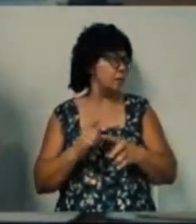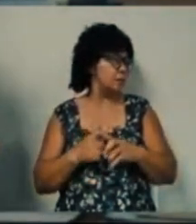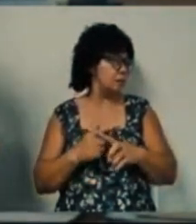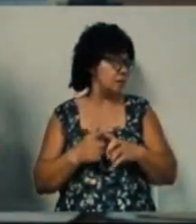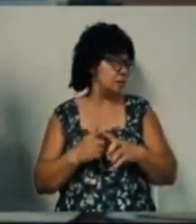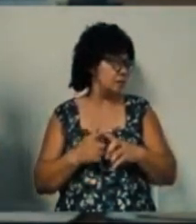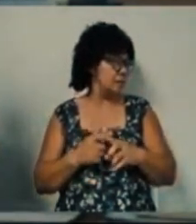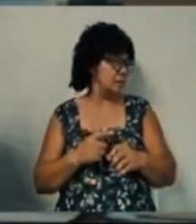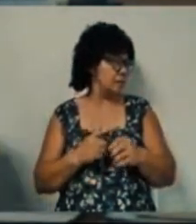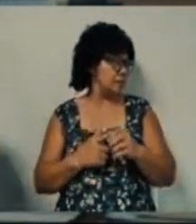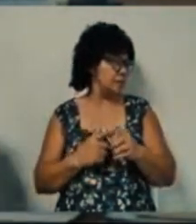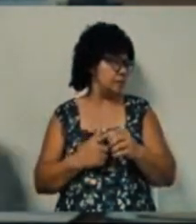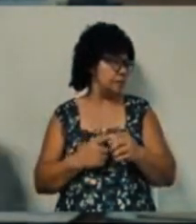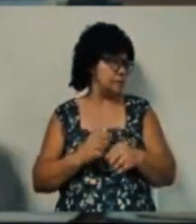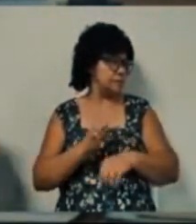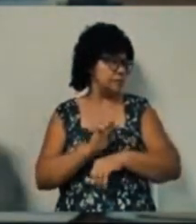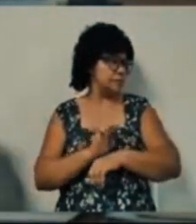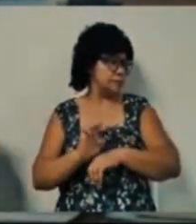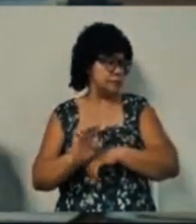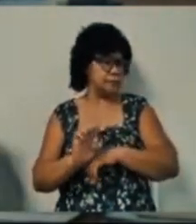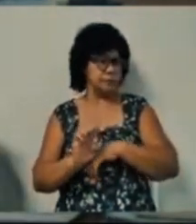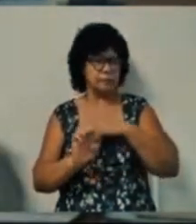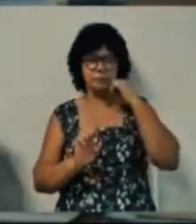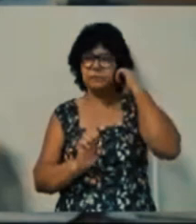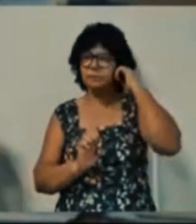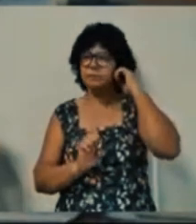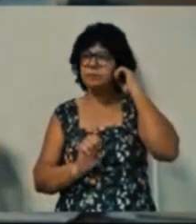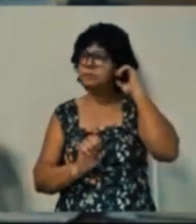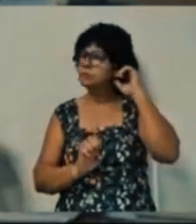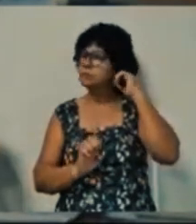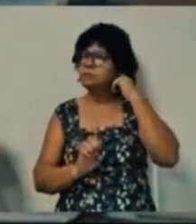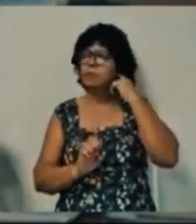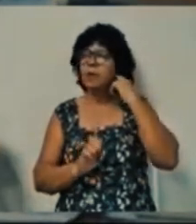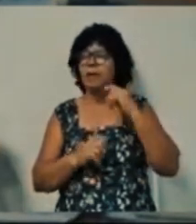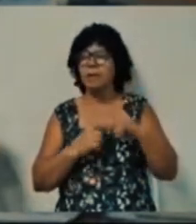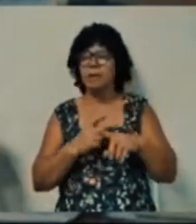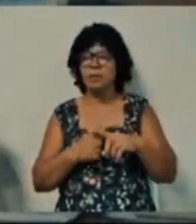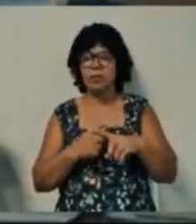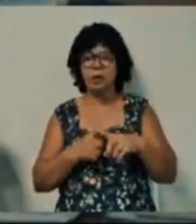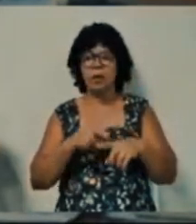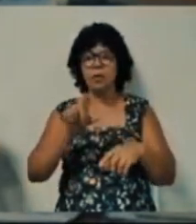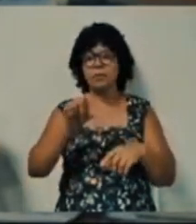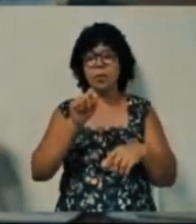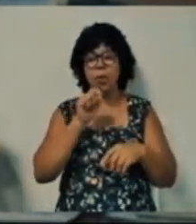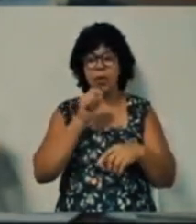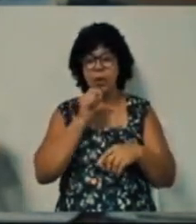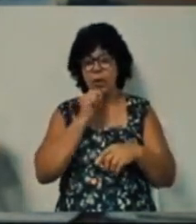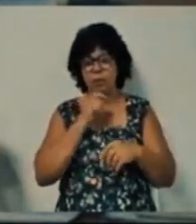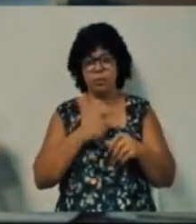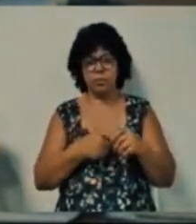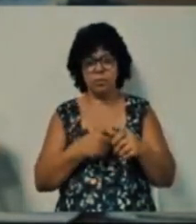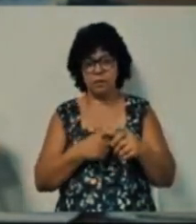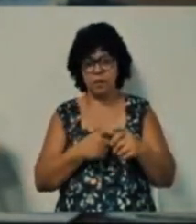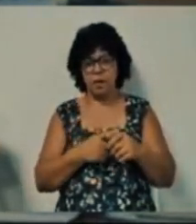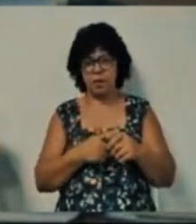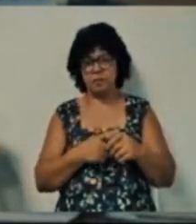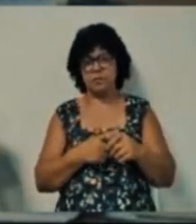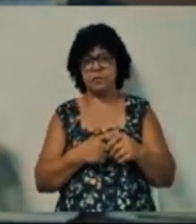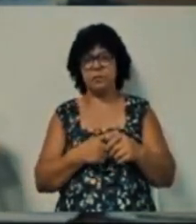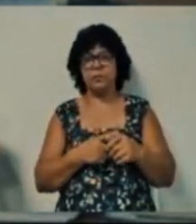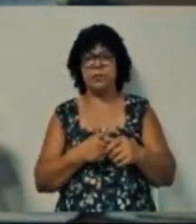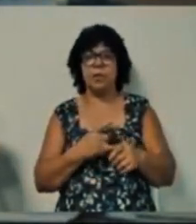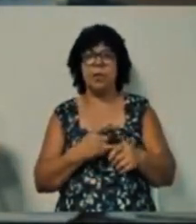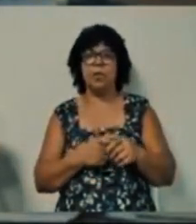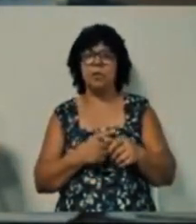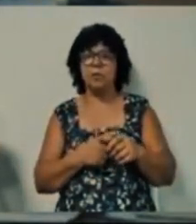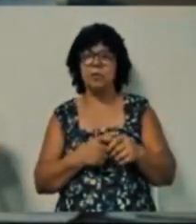base missionária que alcançaria toda a província, sendo ela a capital